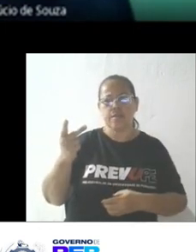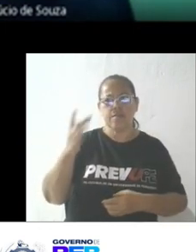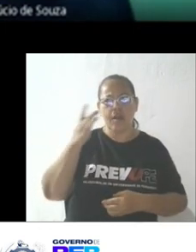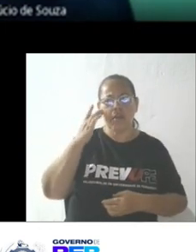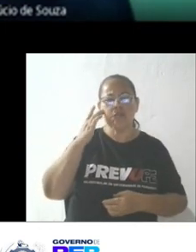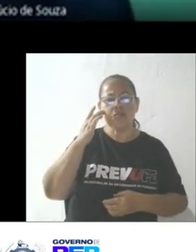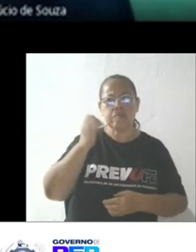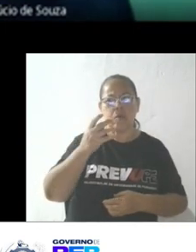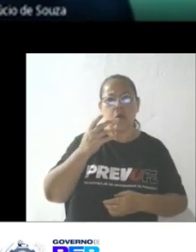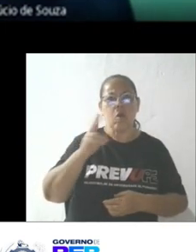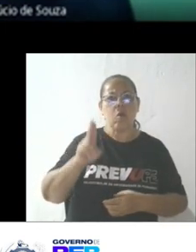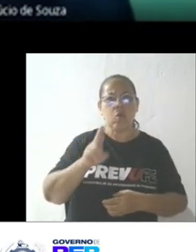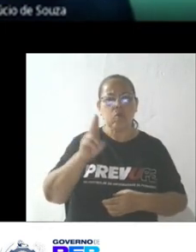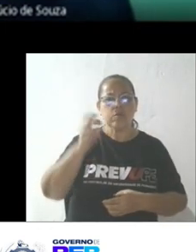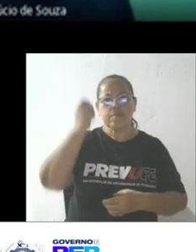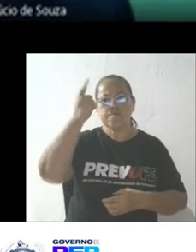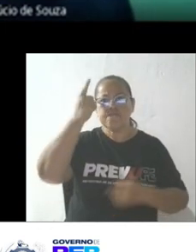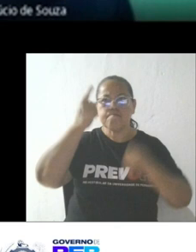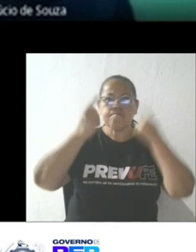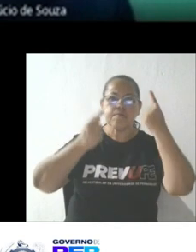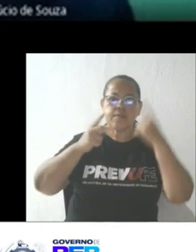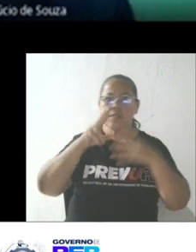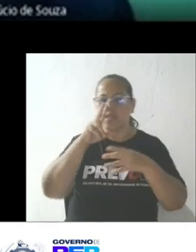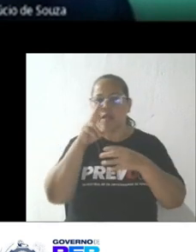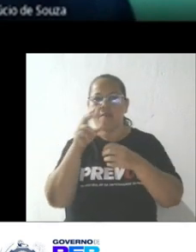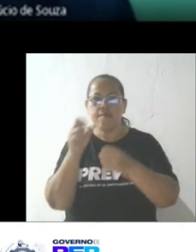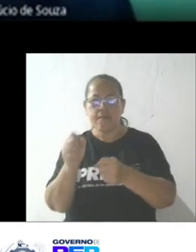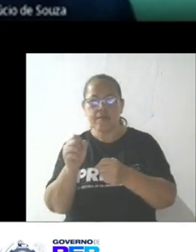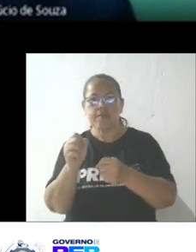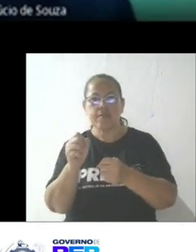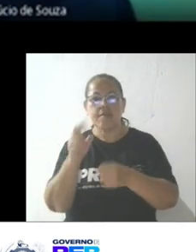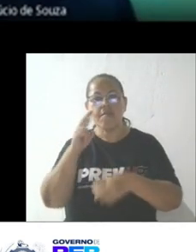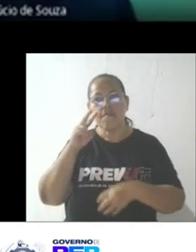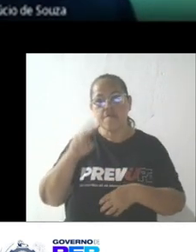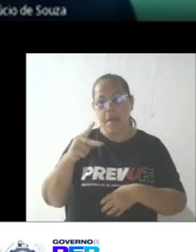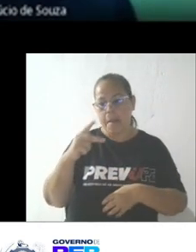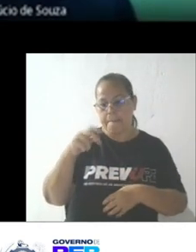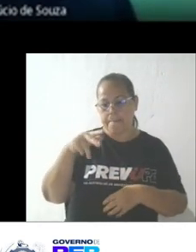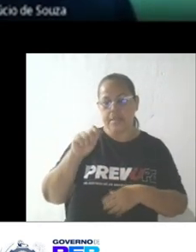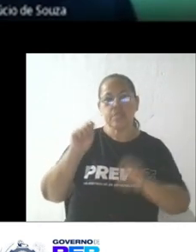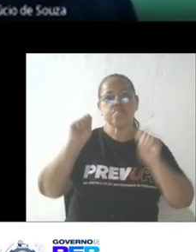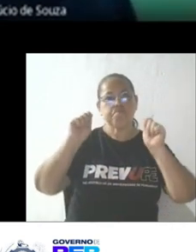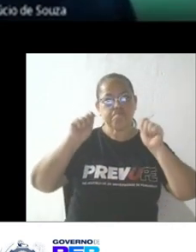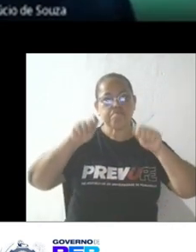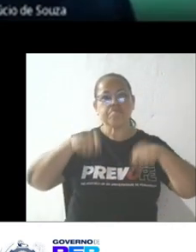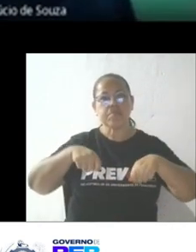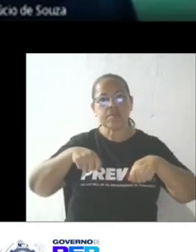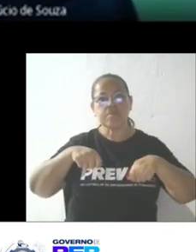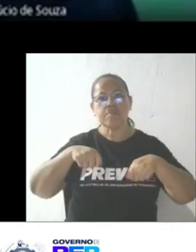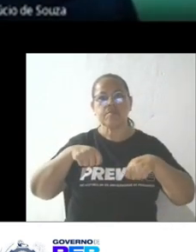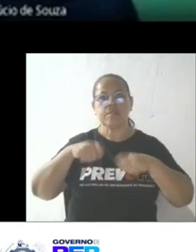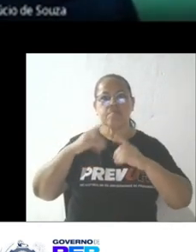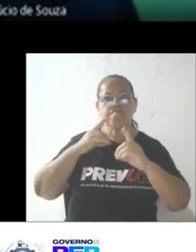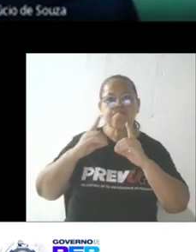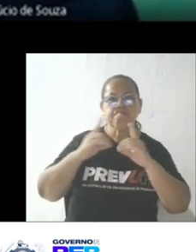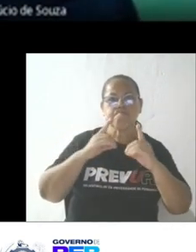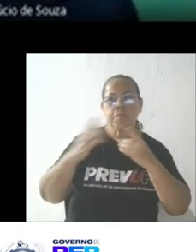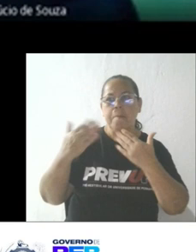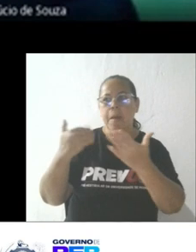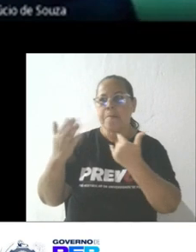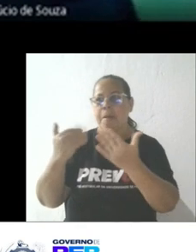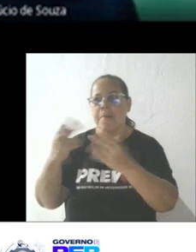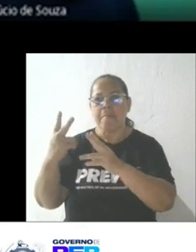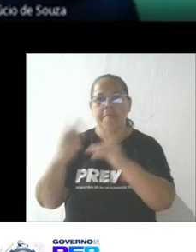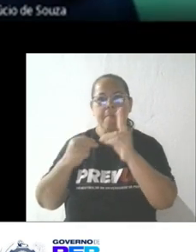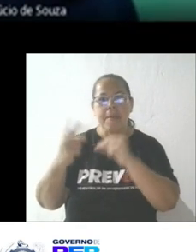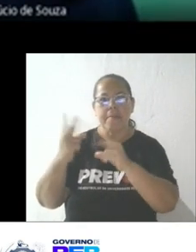ideias e da força e isso vê a pena como possibilidade de diálogo como algo capaz de atacar